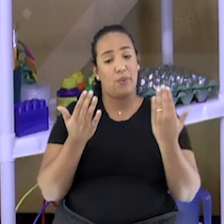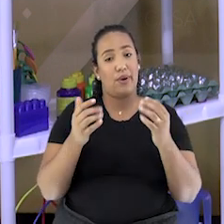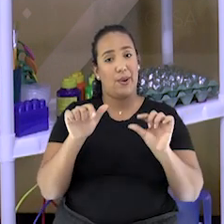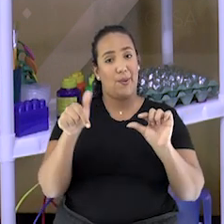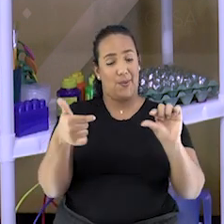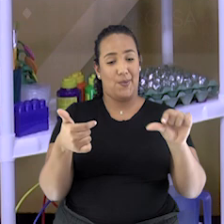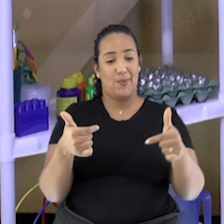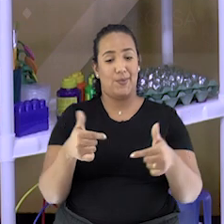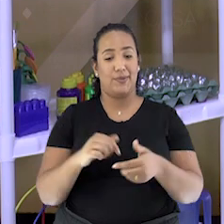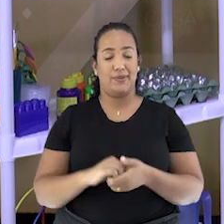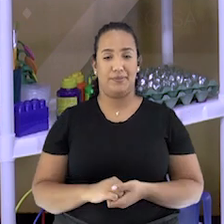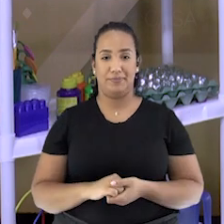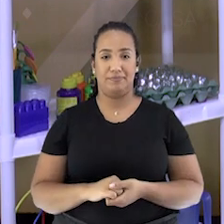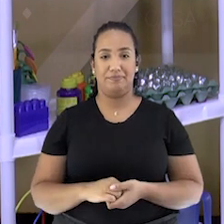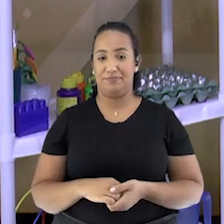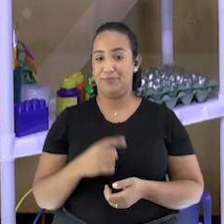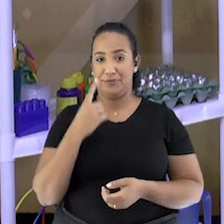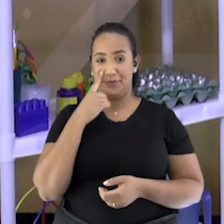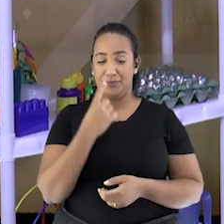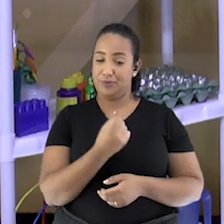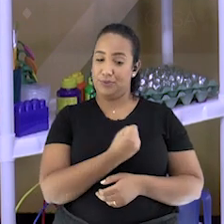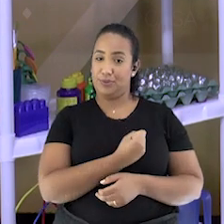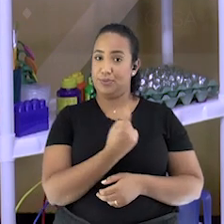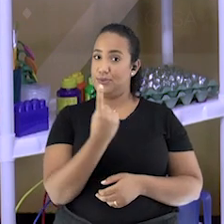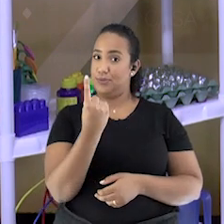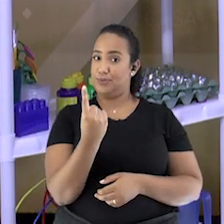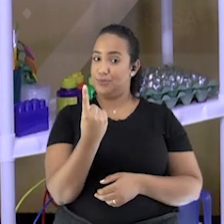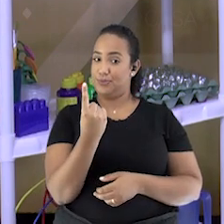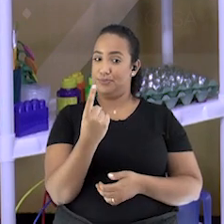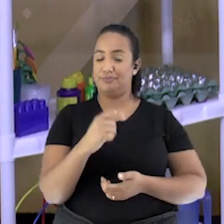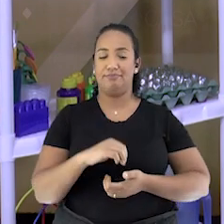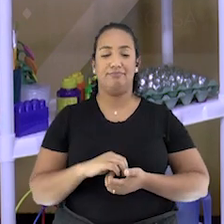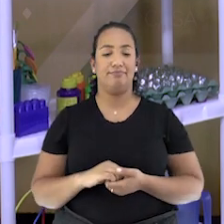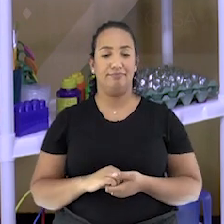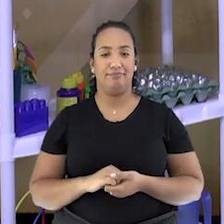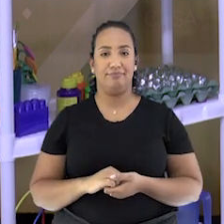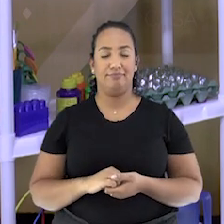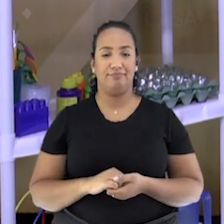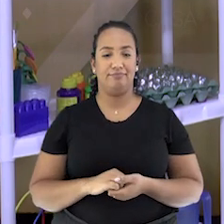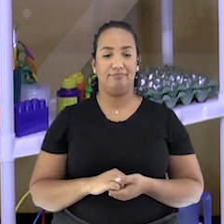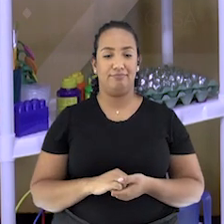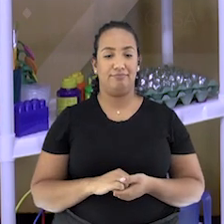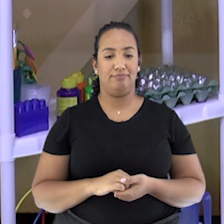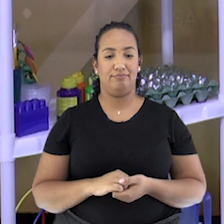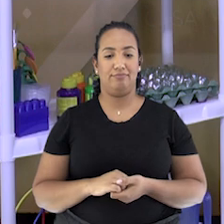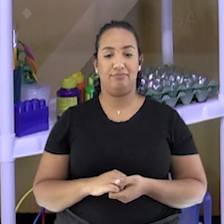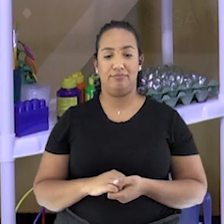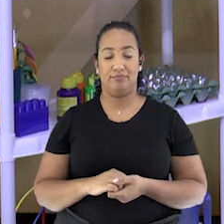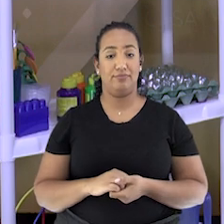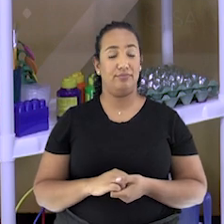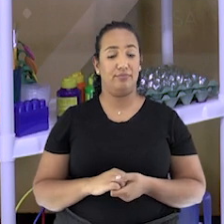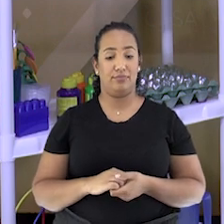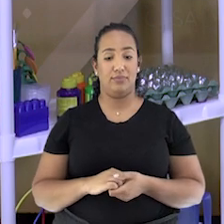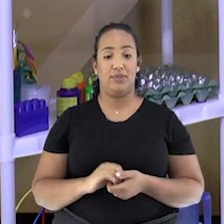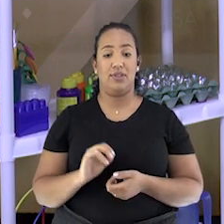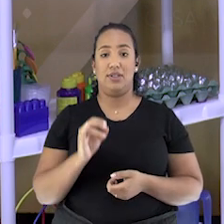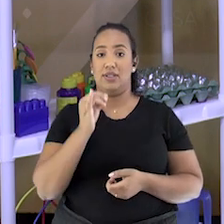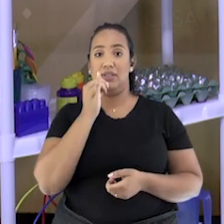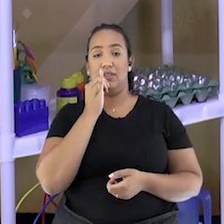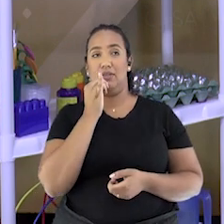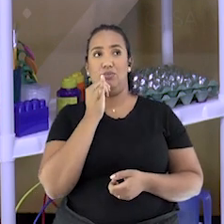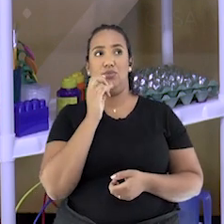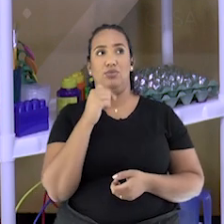Afinal, temos aqui só uma casa de número. Isso é menos que um ano. Ou seja, se você